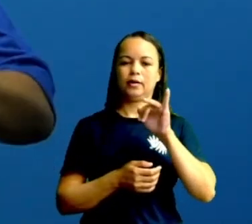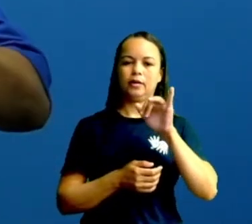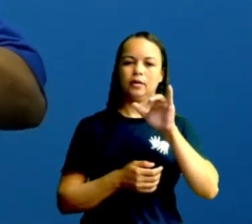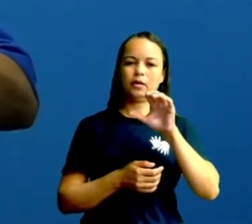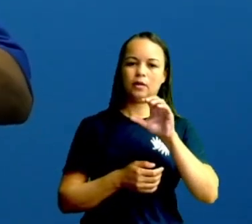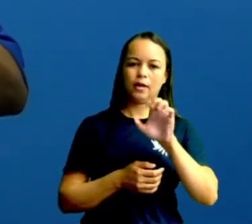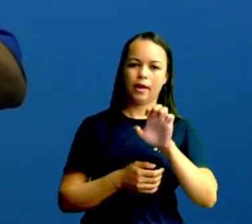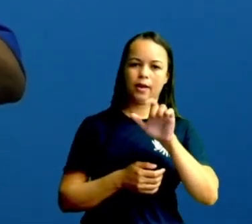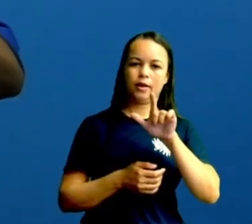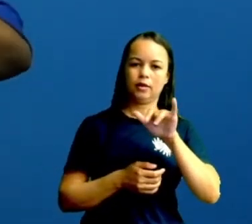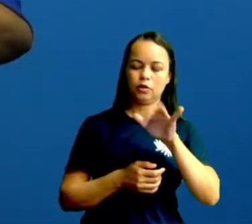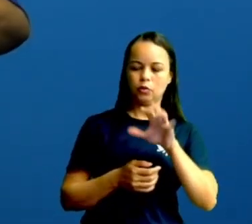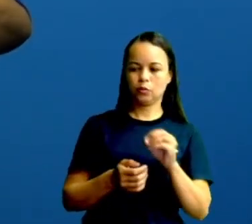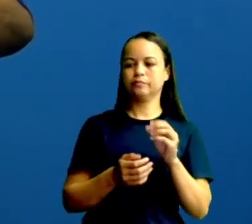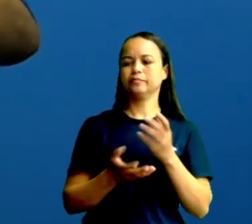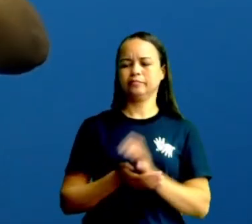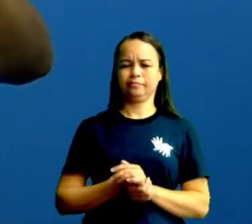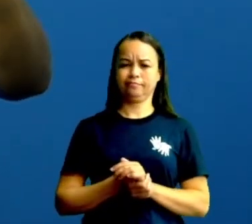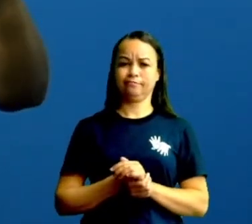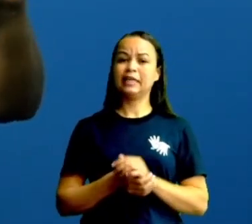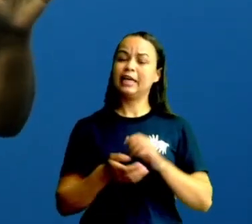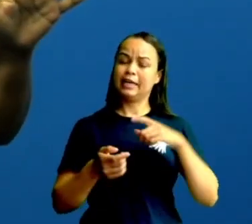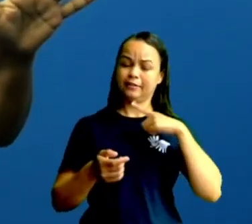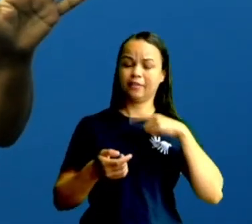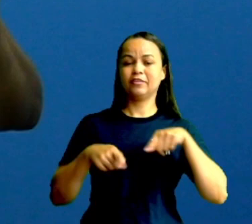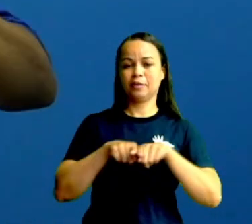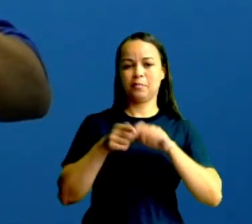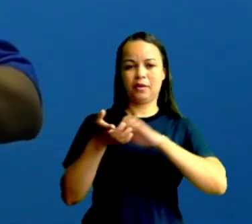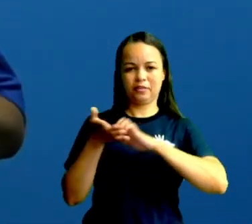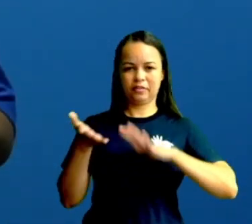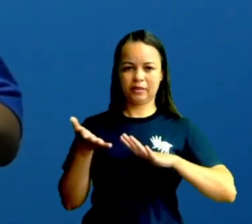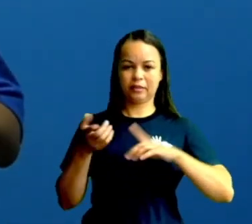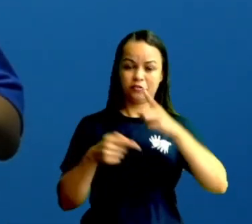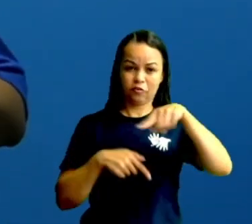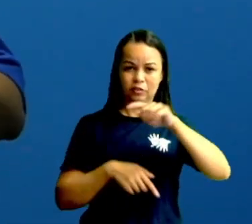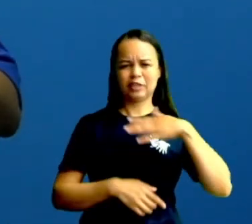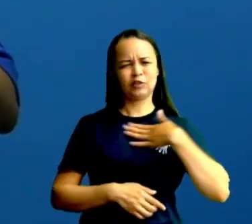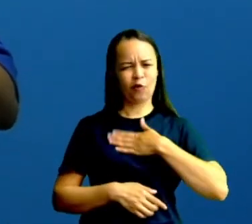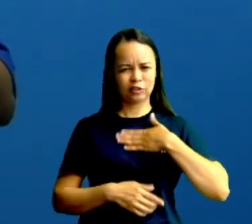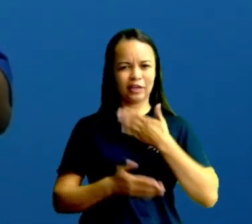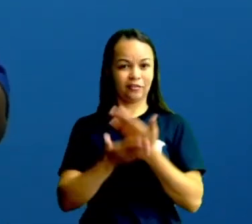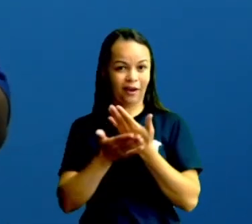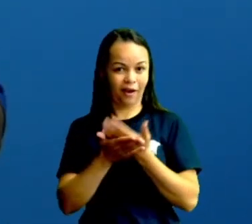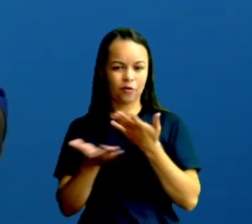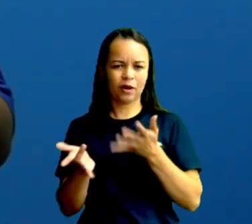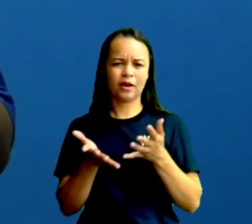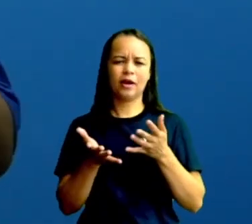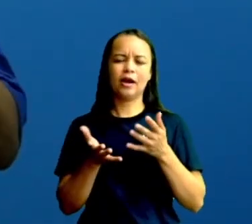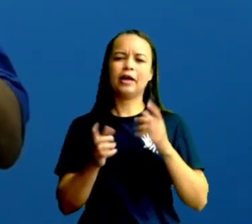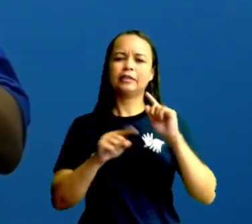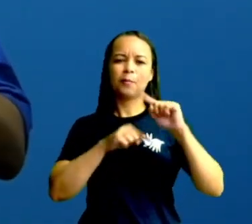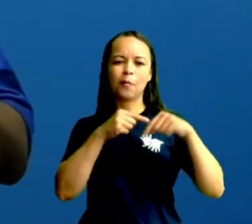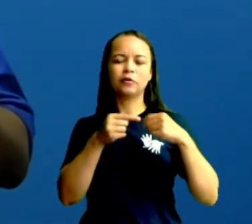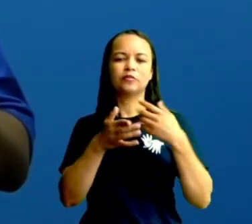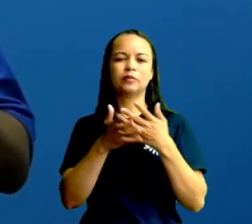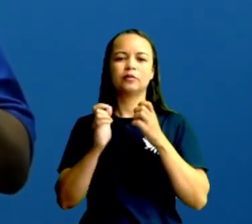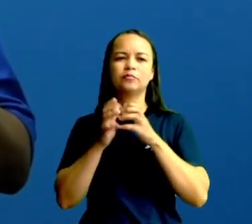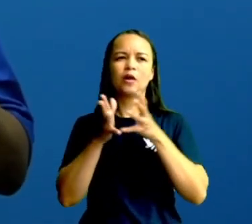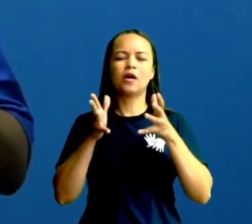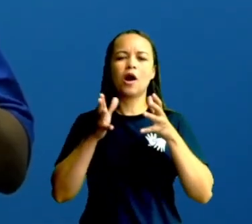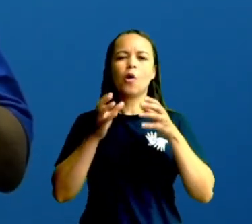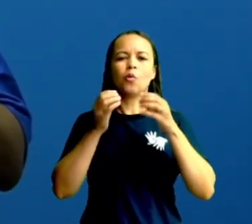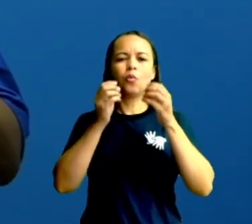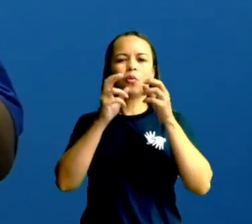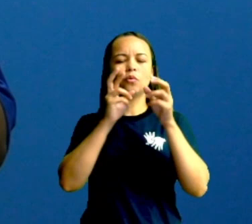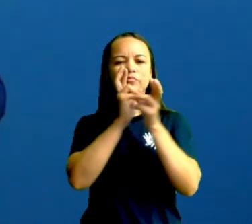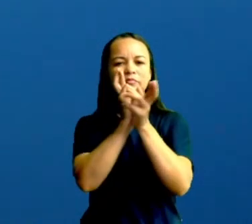hoje? Nessa unidade a gente vai explorar o universo, o planeta Terra, o satélite